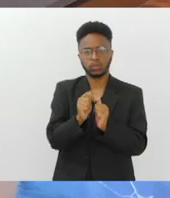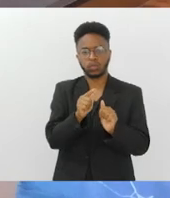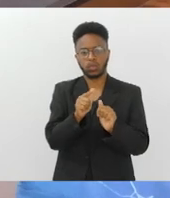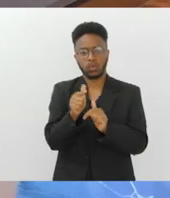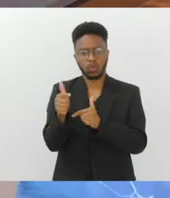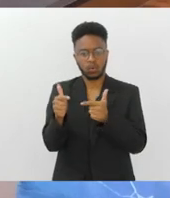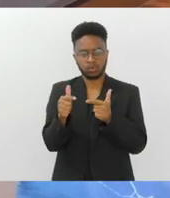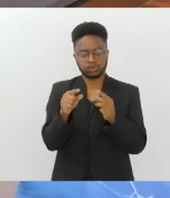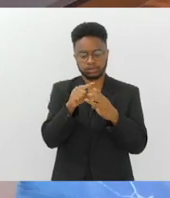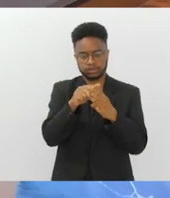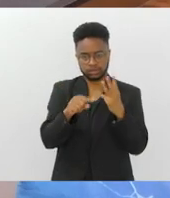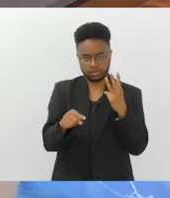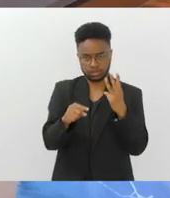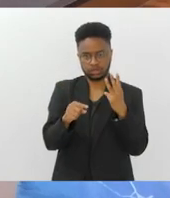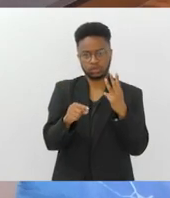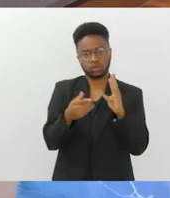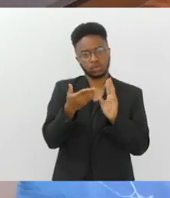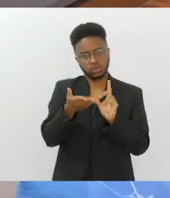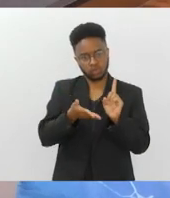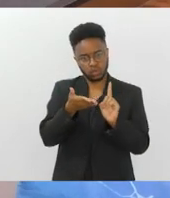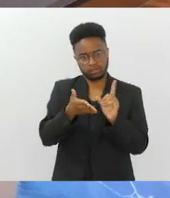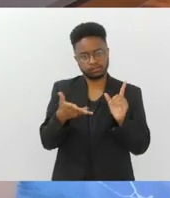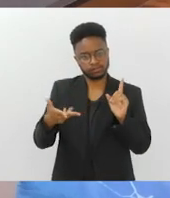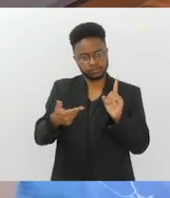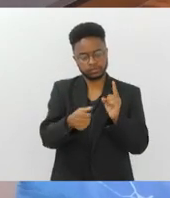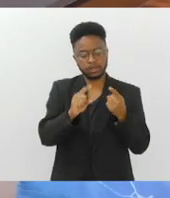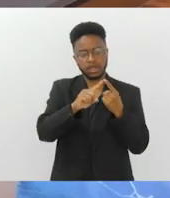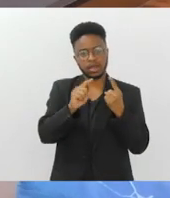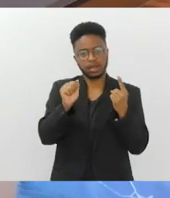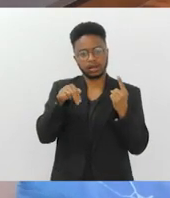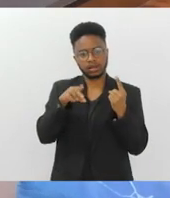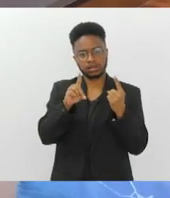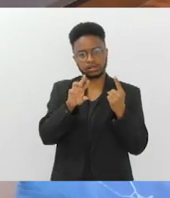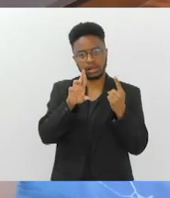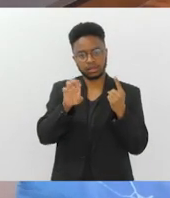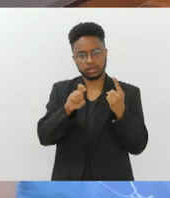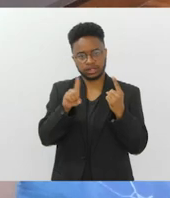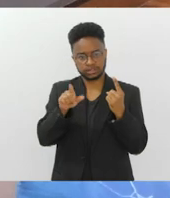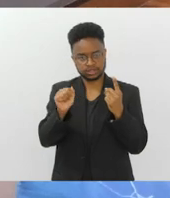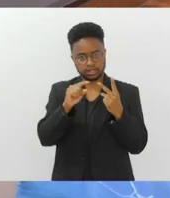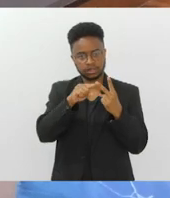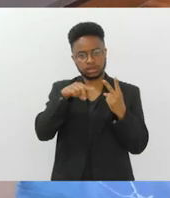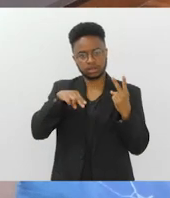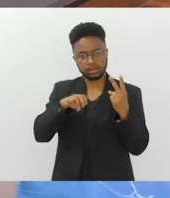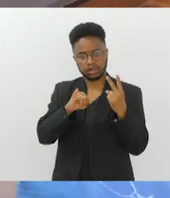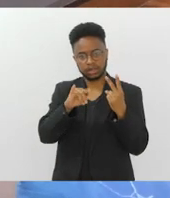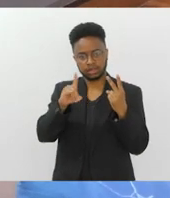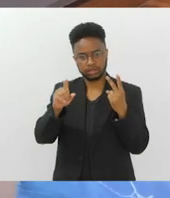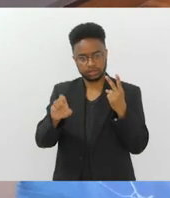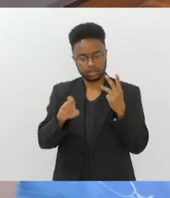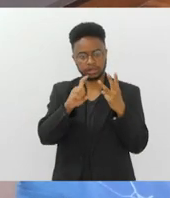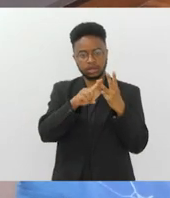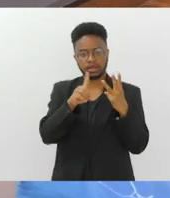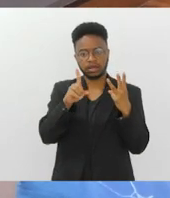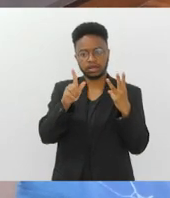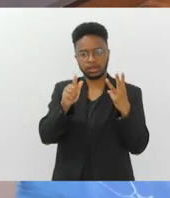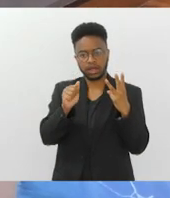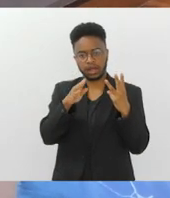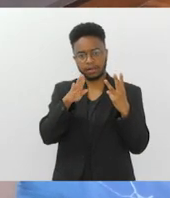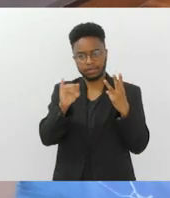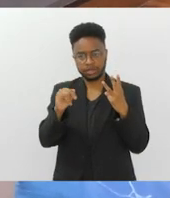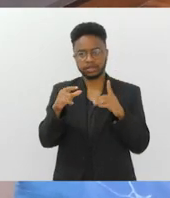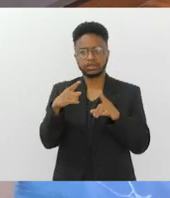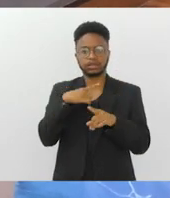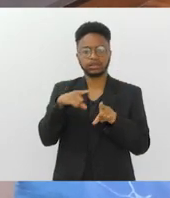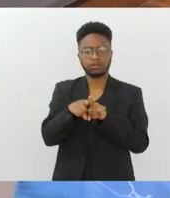3 doulas incríveis, a Andresa, a Neide e a Gabi. A gente tem aqui outra representante da Roda de Gestantes, a Arcase, que está